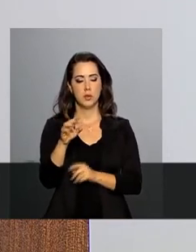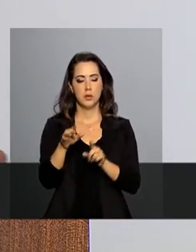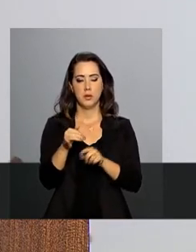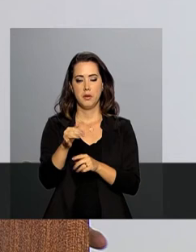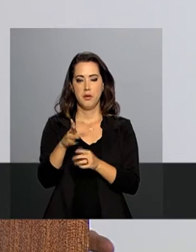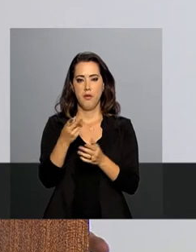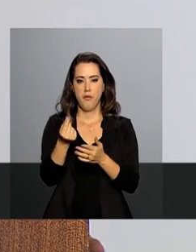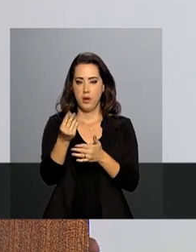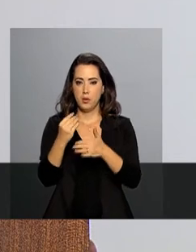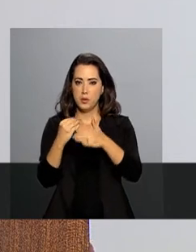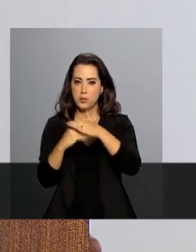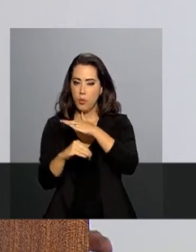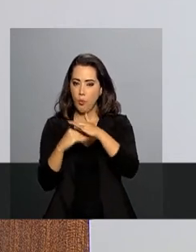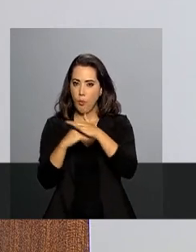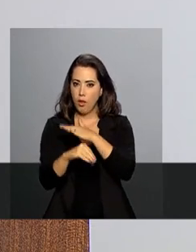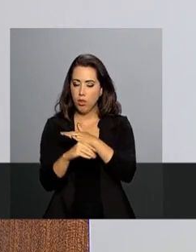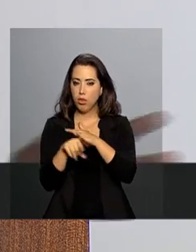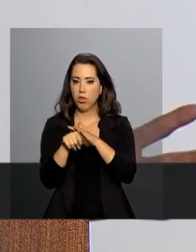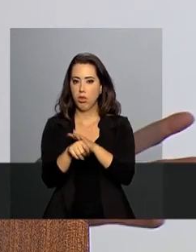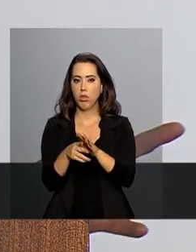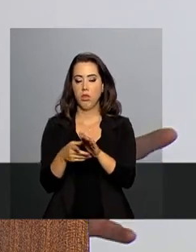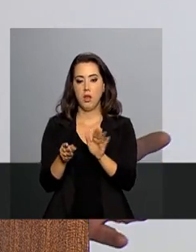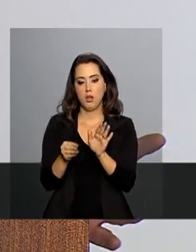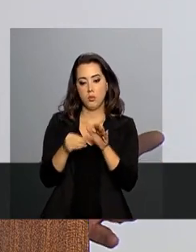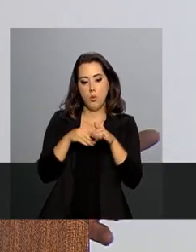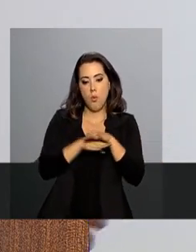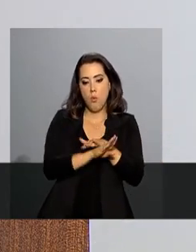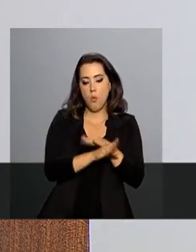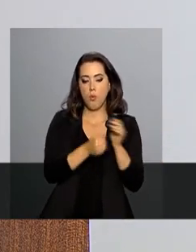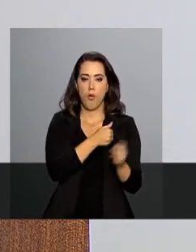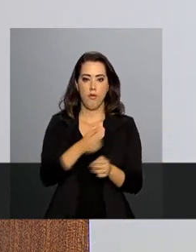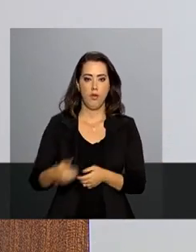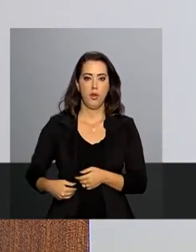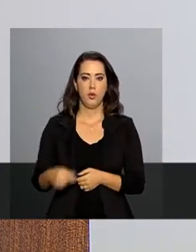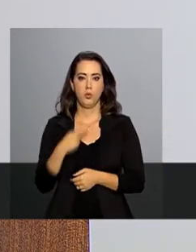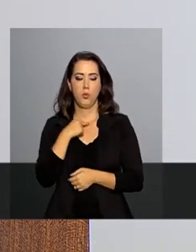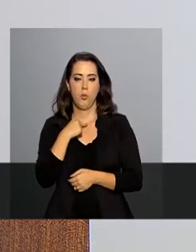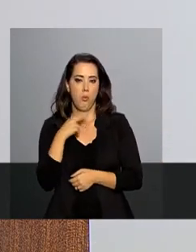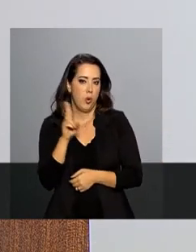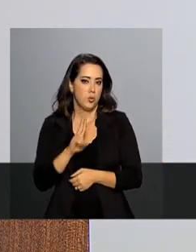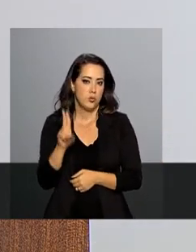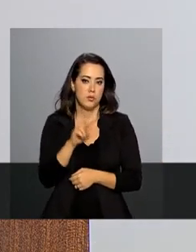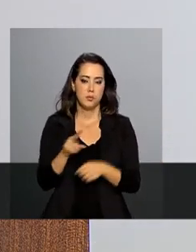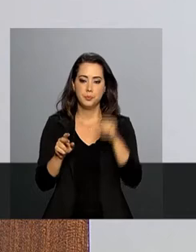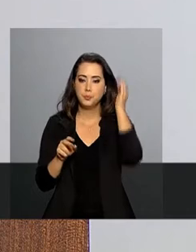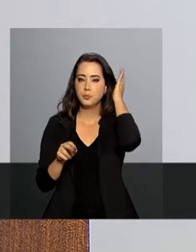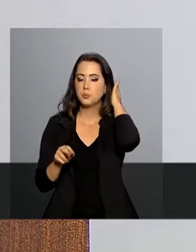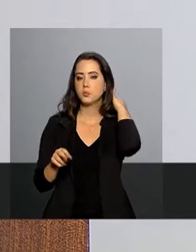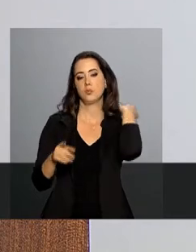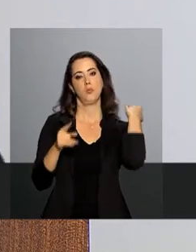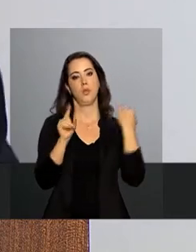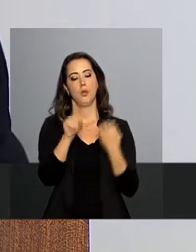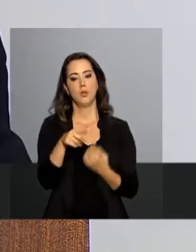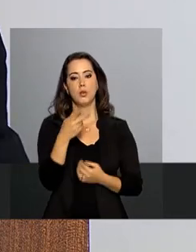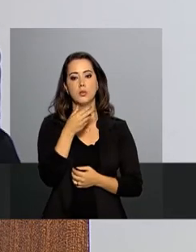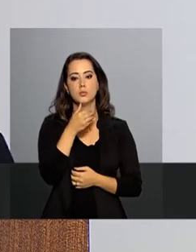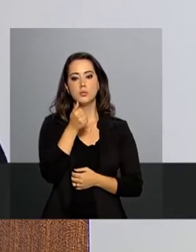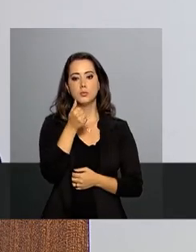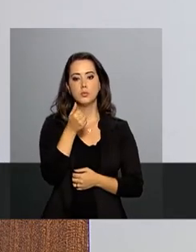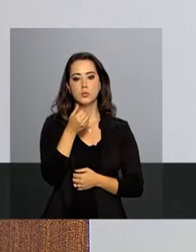inativados no poder público não é quando o nelsinho souza aqui mencionou